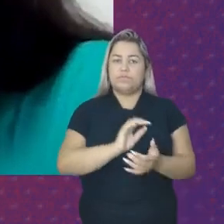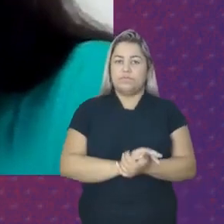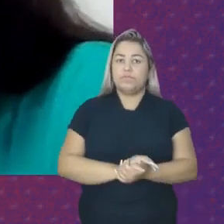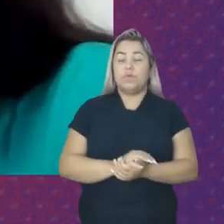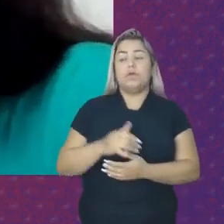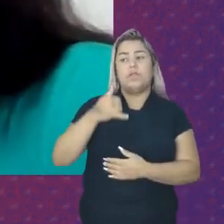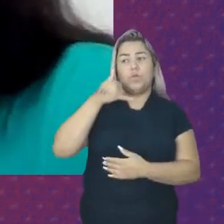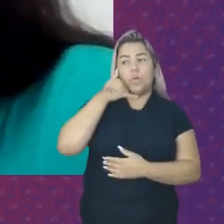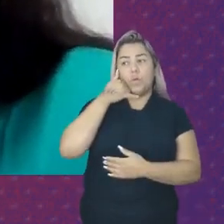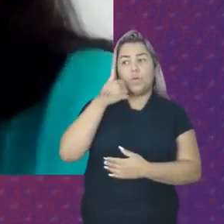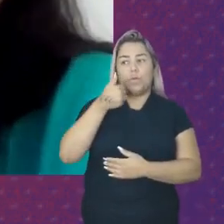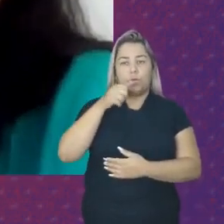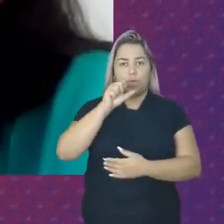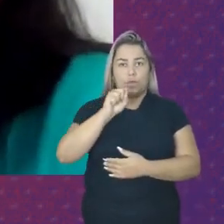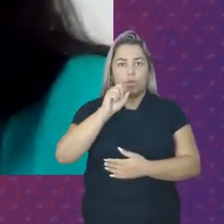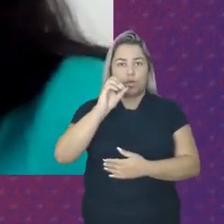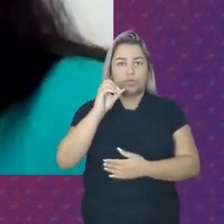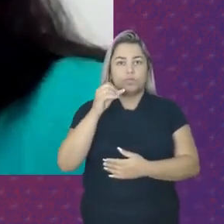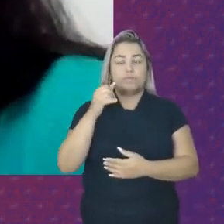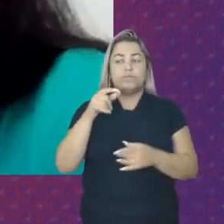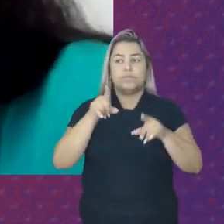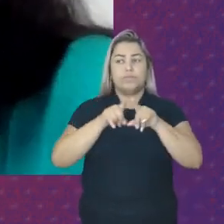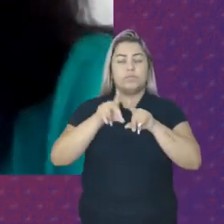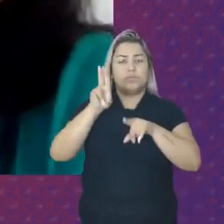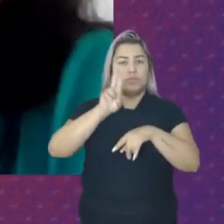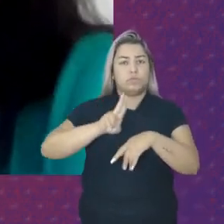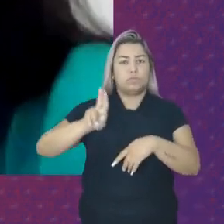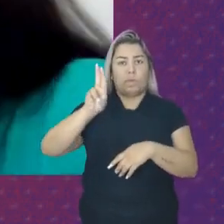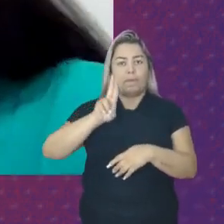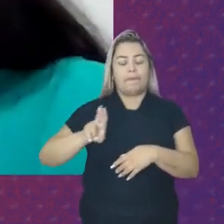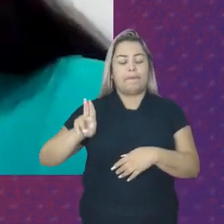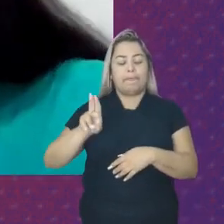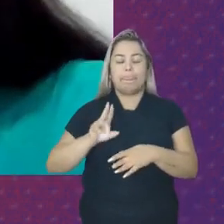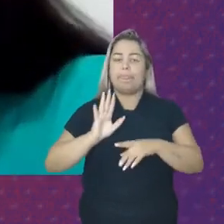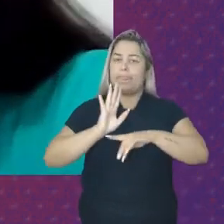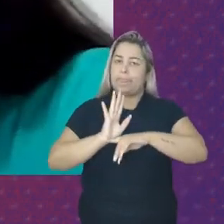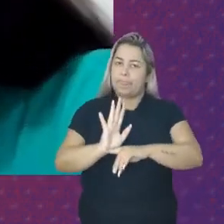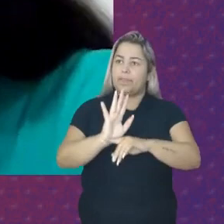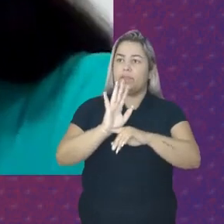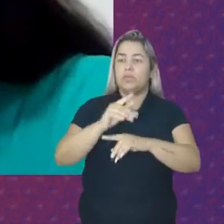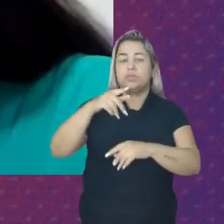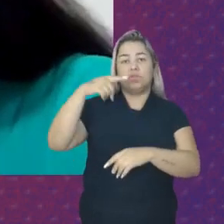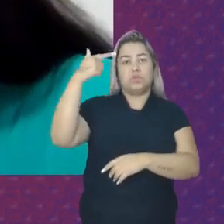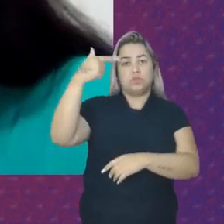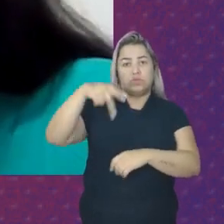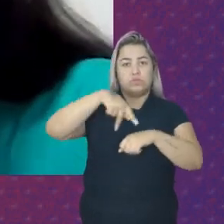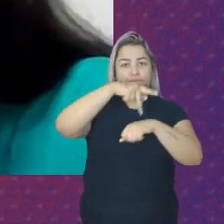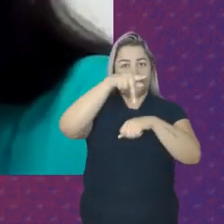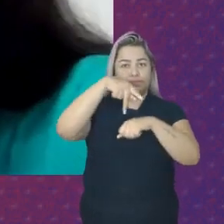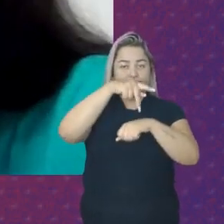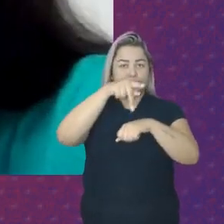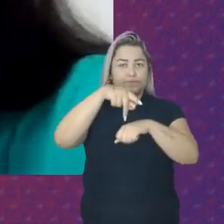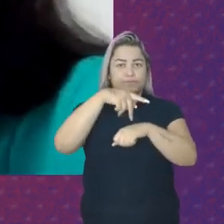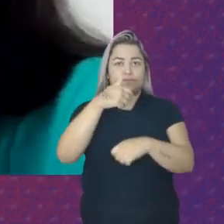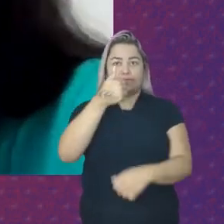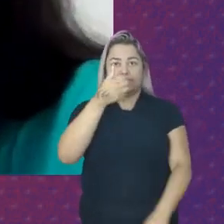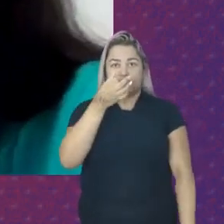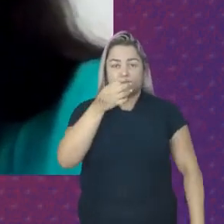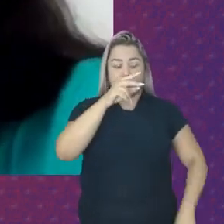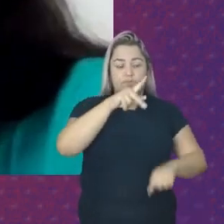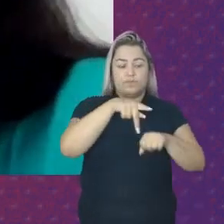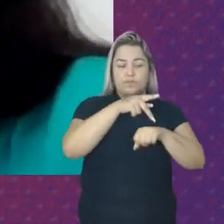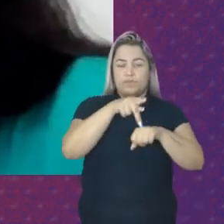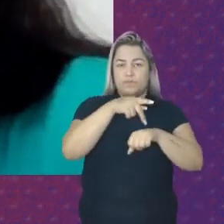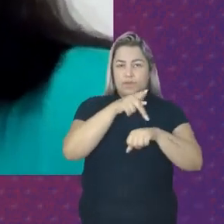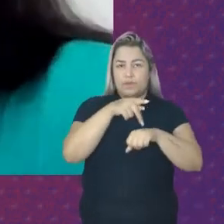Ligue 180 também ser utilizado e poder atender em outros países, chegou até 16 países à